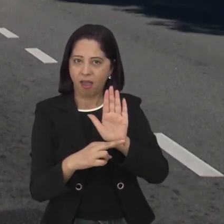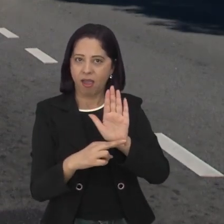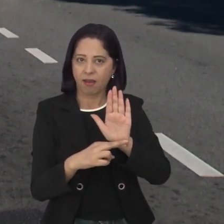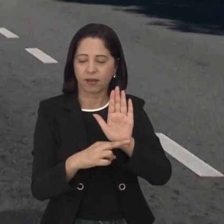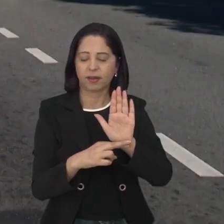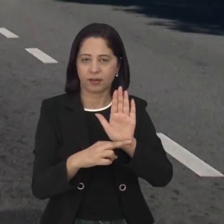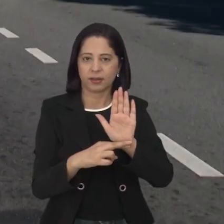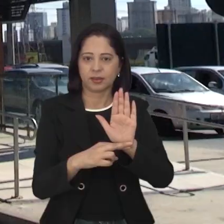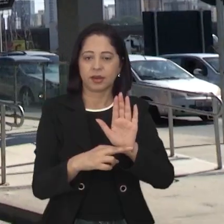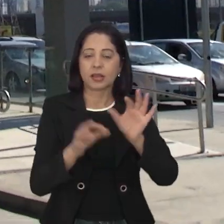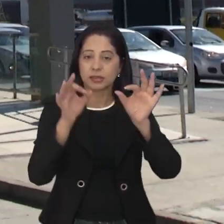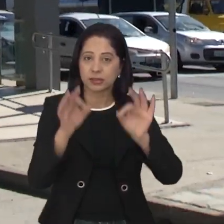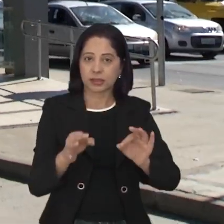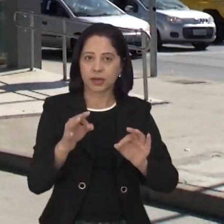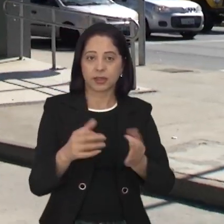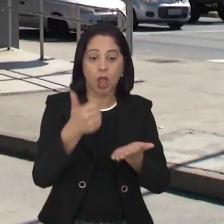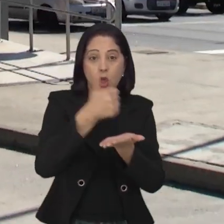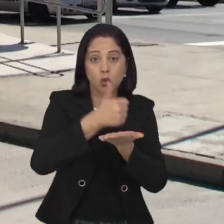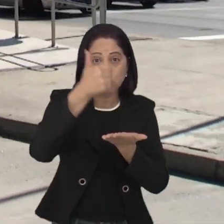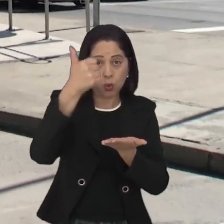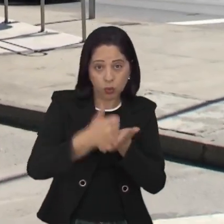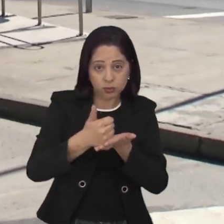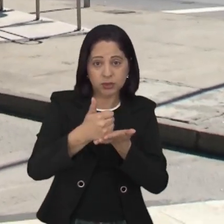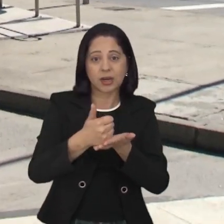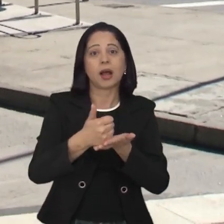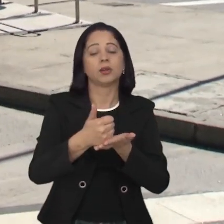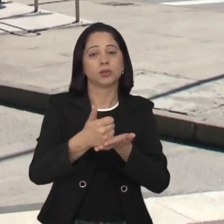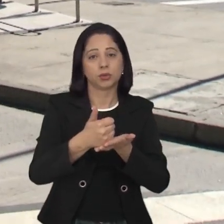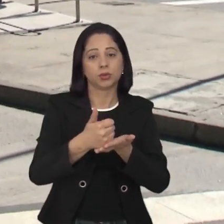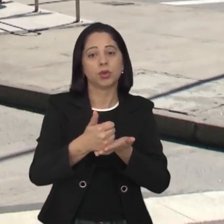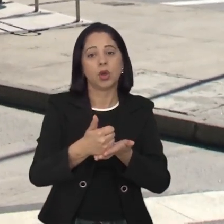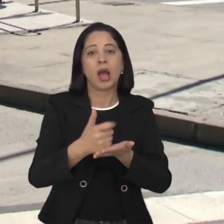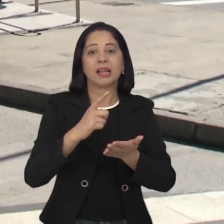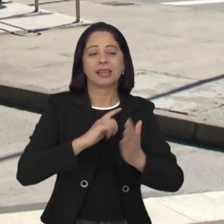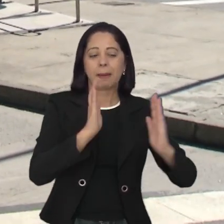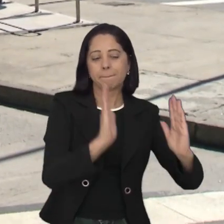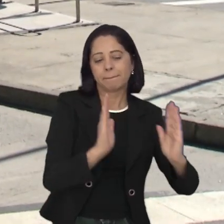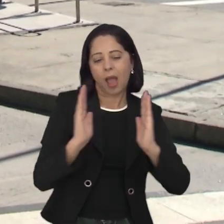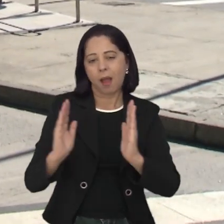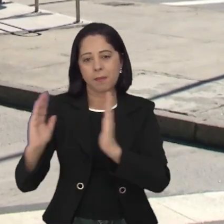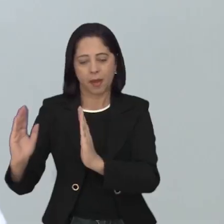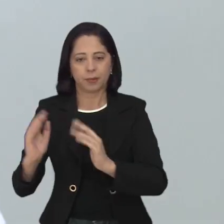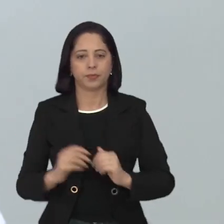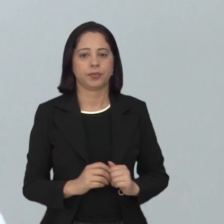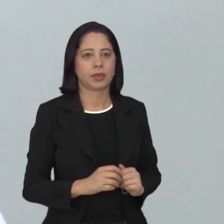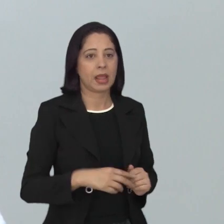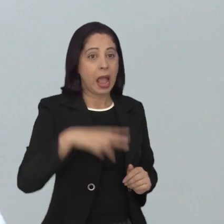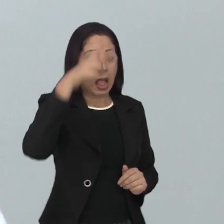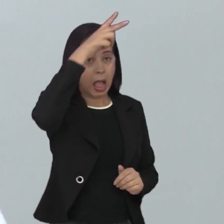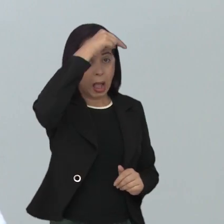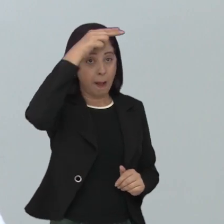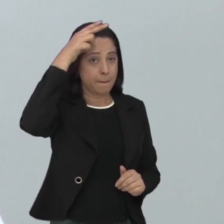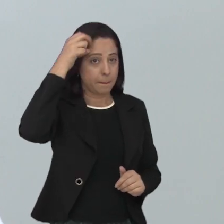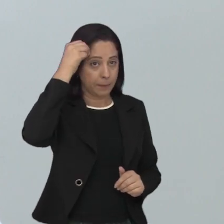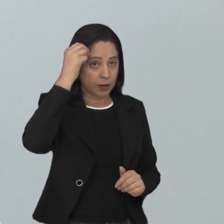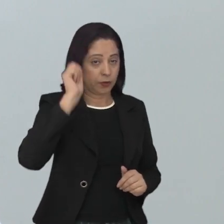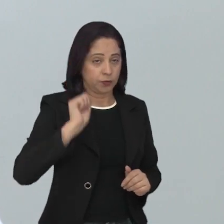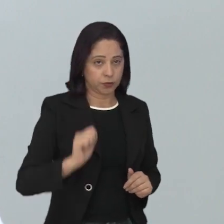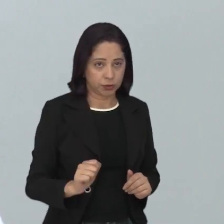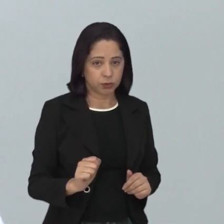adoção do ponto e os contratos serão feitos por períodos específicos a prefeitura nunca